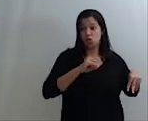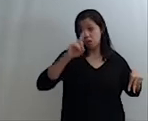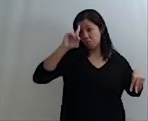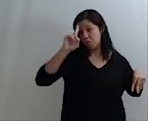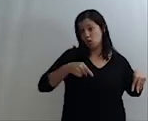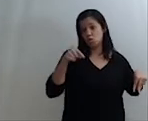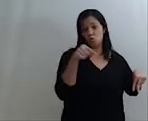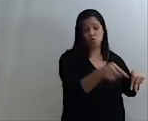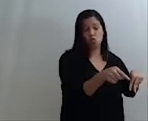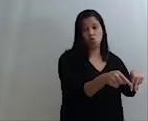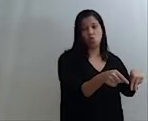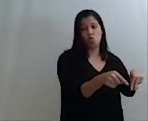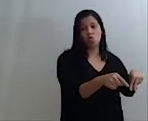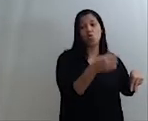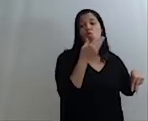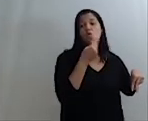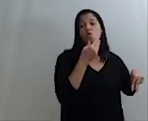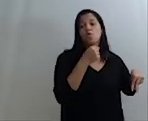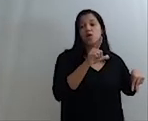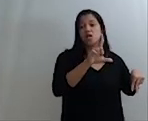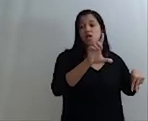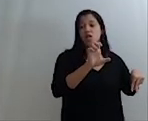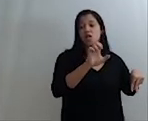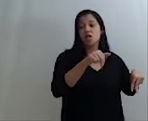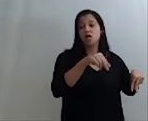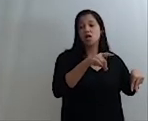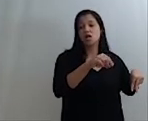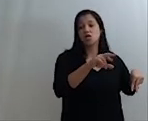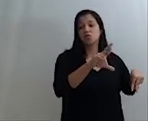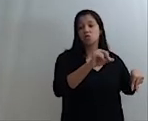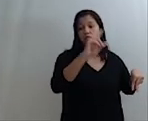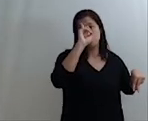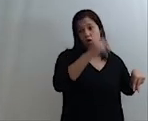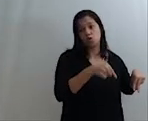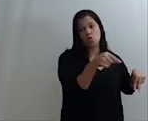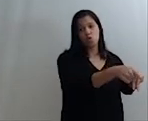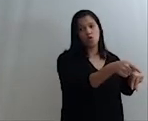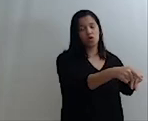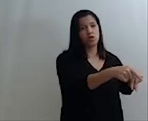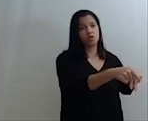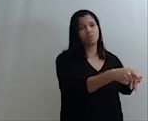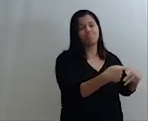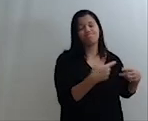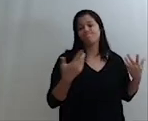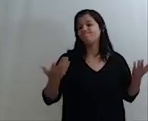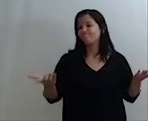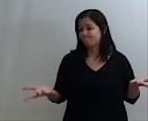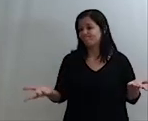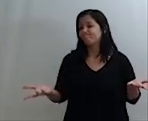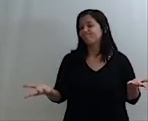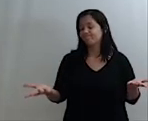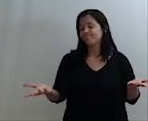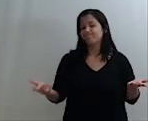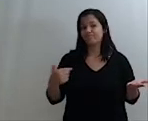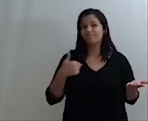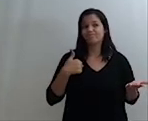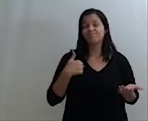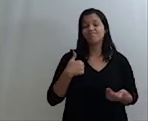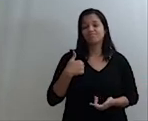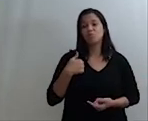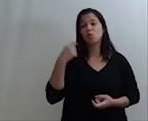a pedido de Leandro que é o paciente então eu na verdade fico muito